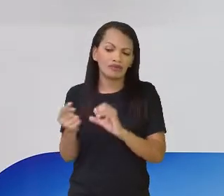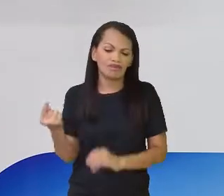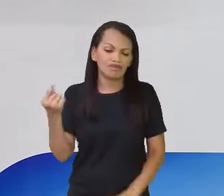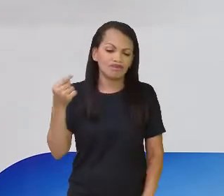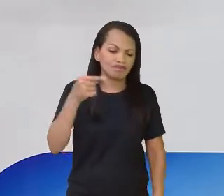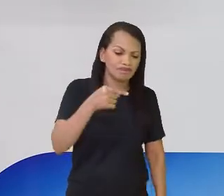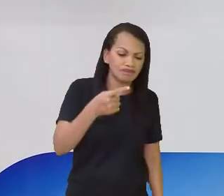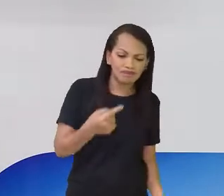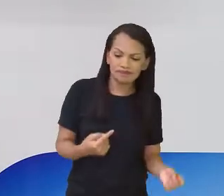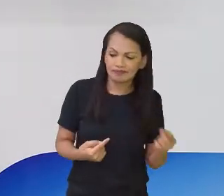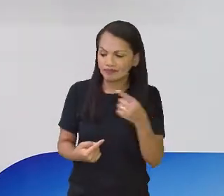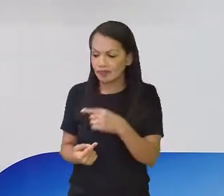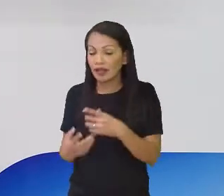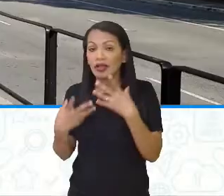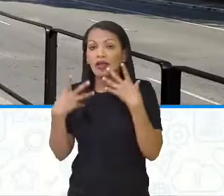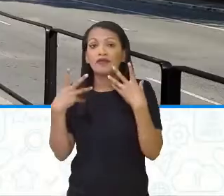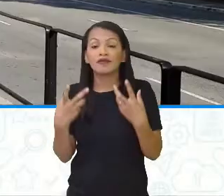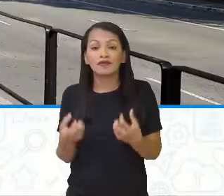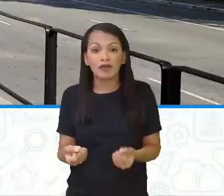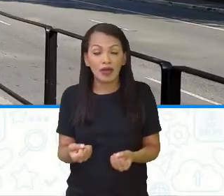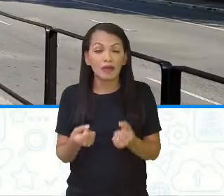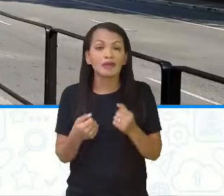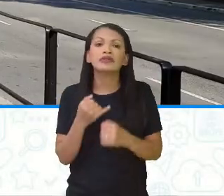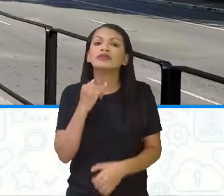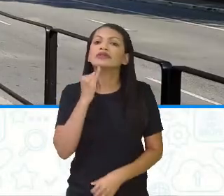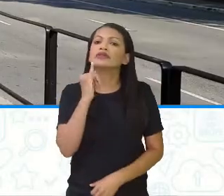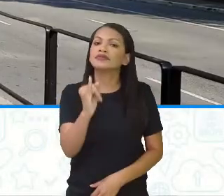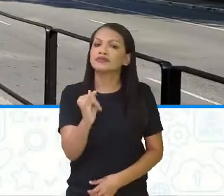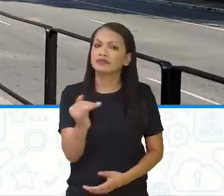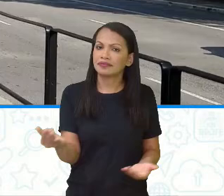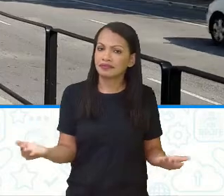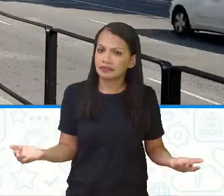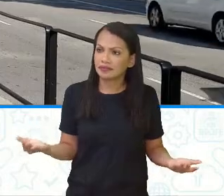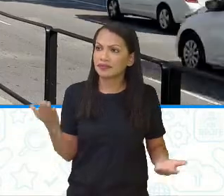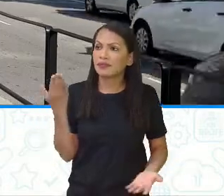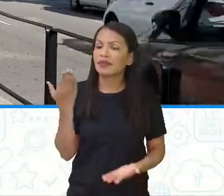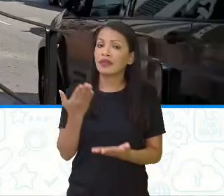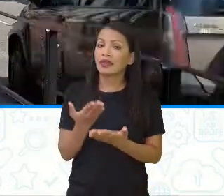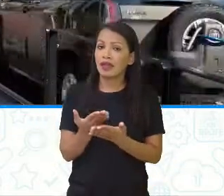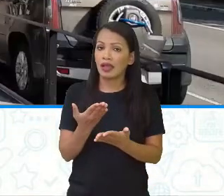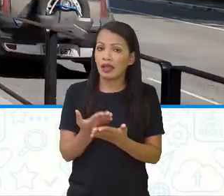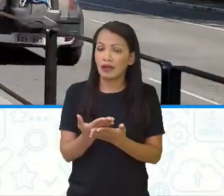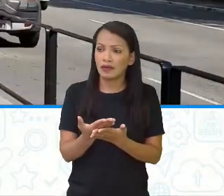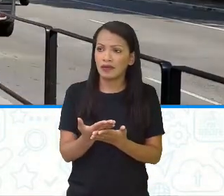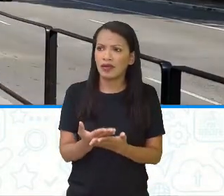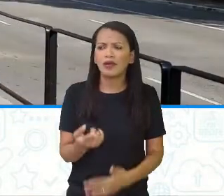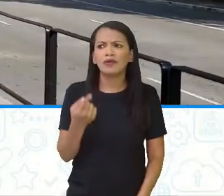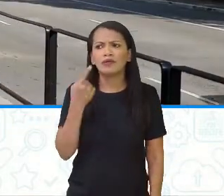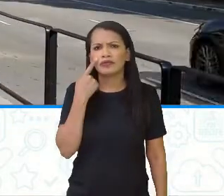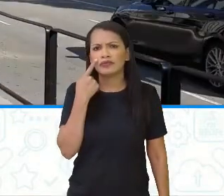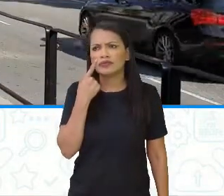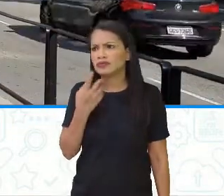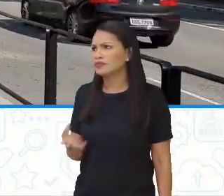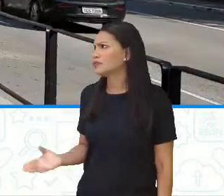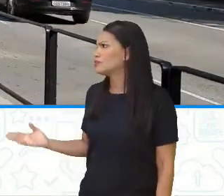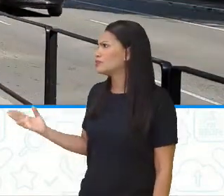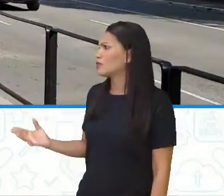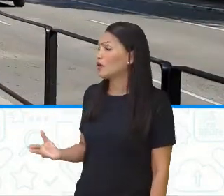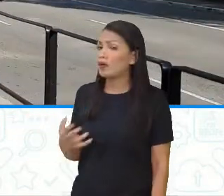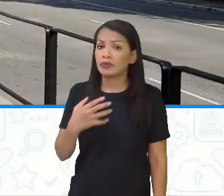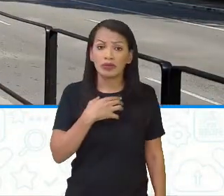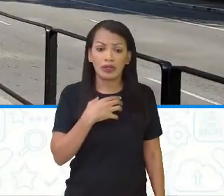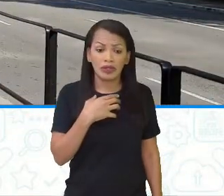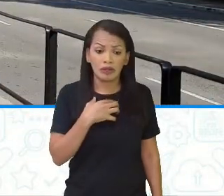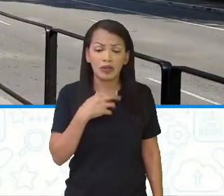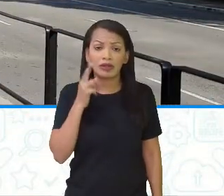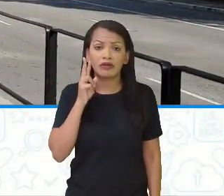vai revelar todos esses segredos. Nessa aula, vocês viram um campo. Agora, qual o sentimento que eu tenho quando vejo essa